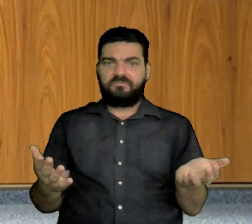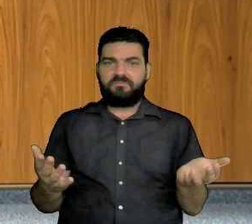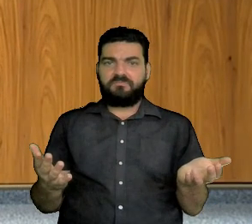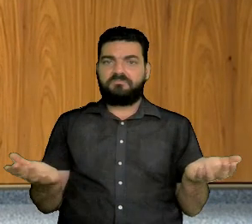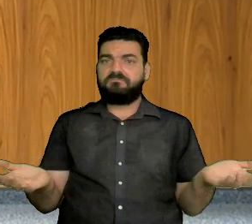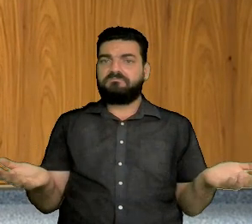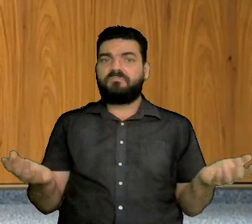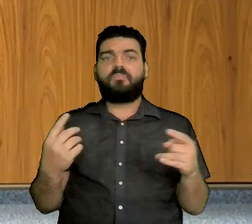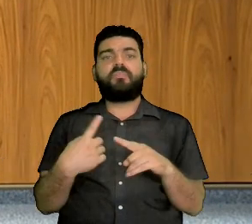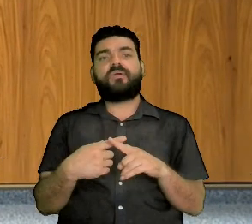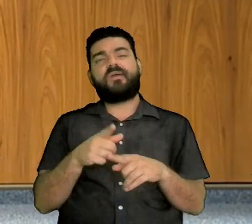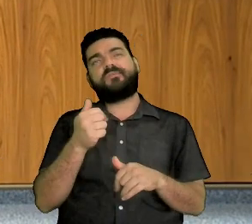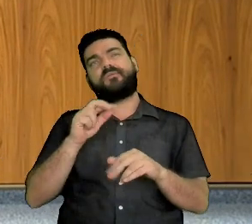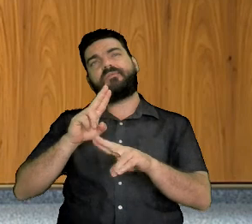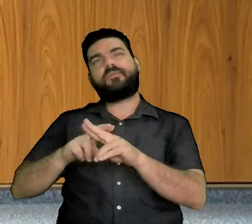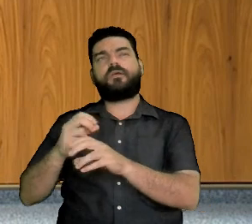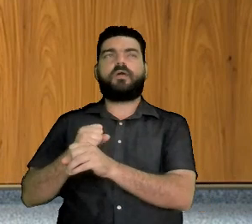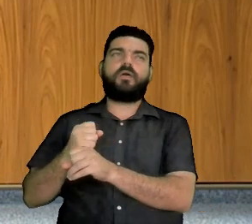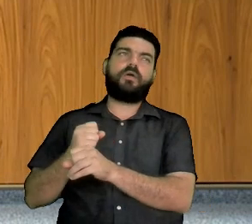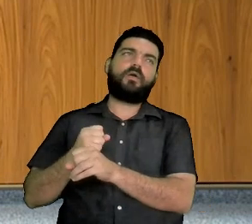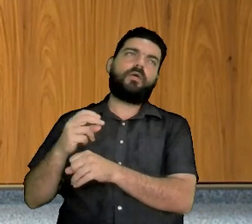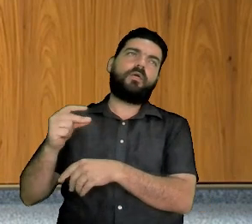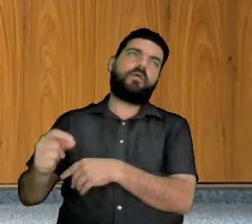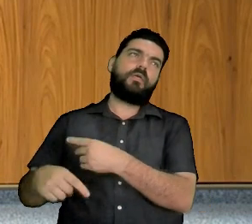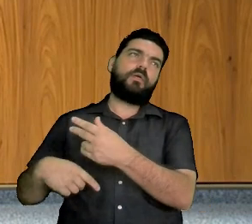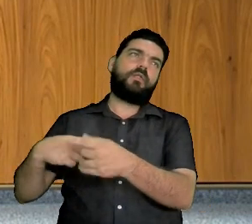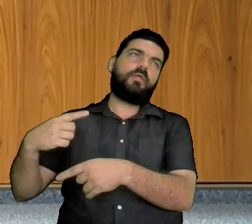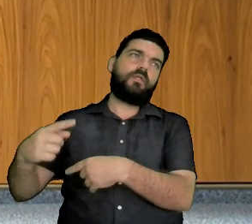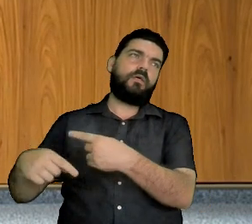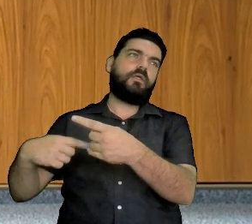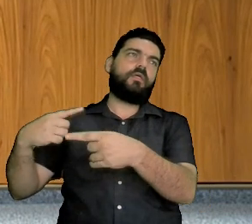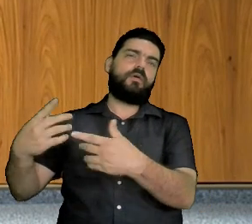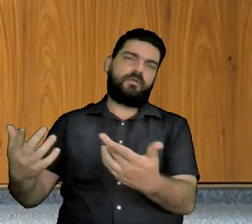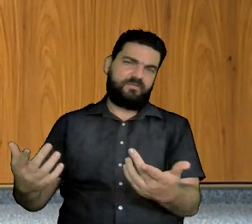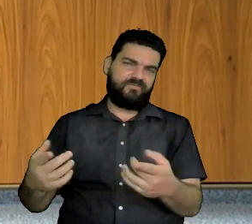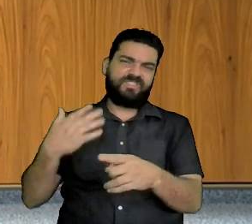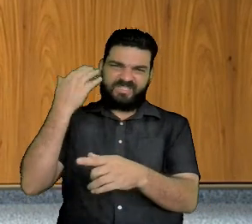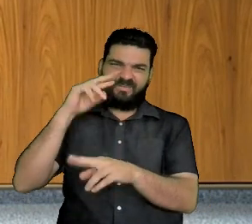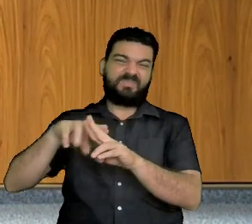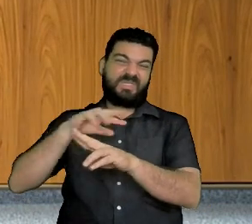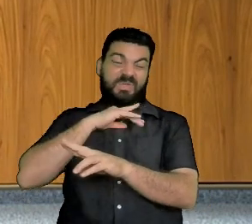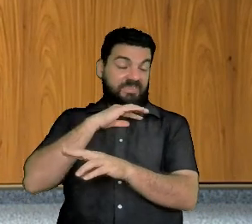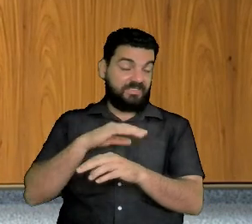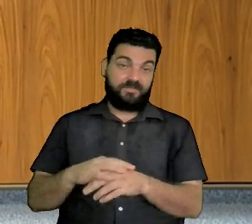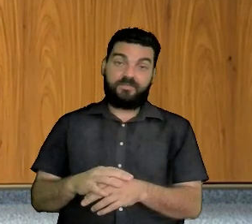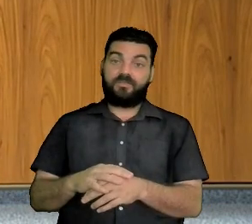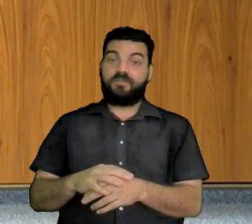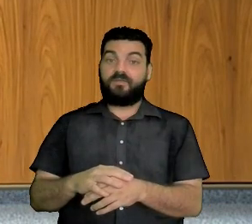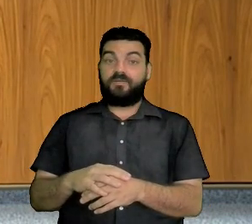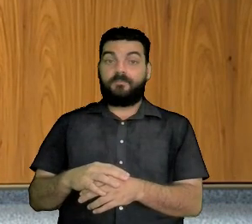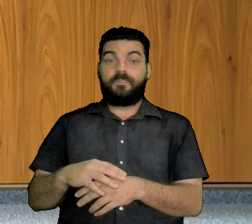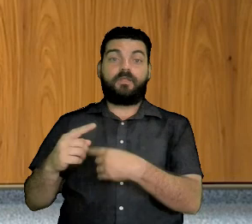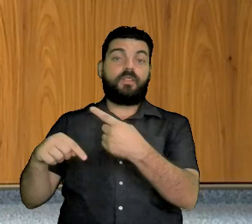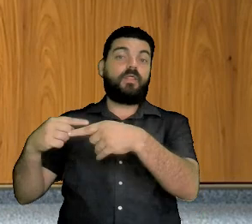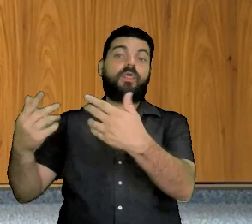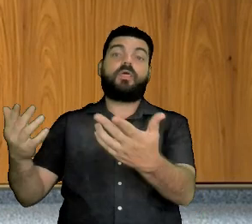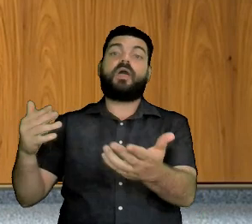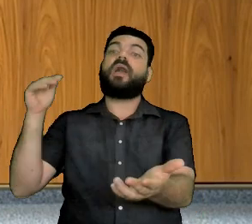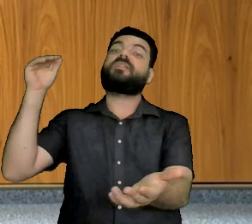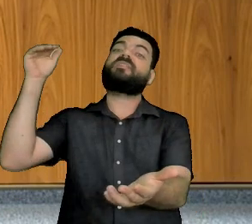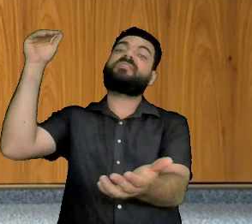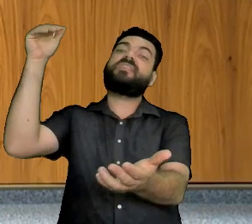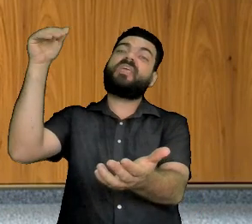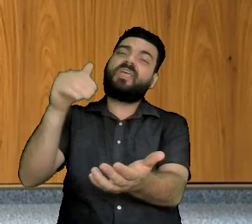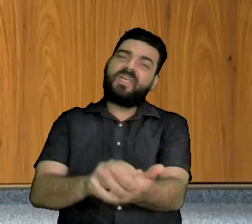expulsos do país, etc. e tal. E não ficar, às vezes, a pessoa presa num sistema carcerário, que eu não preciso nem falar para vocês como